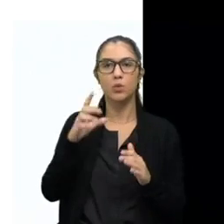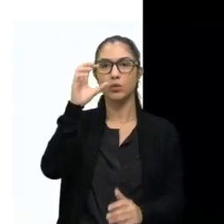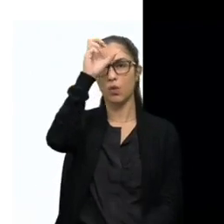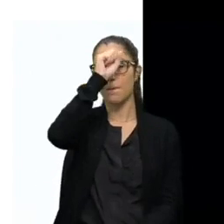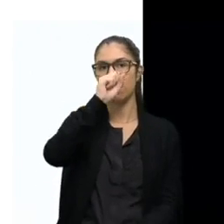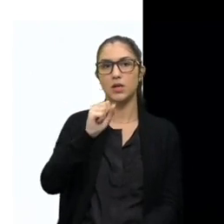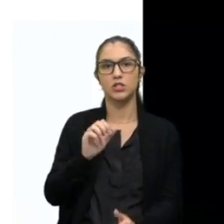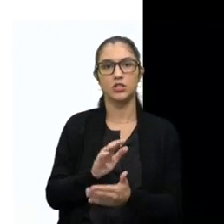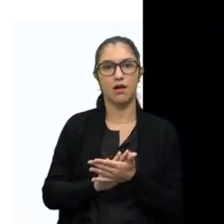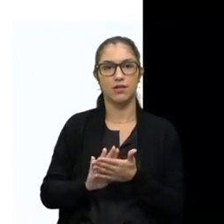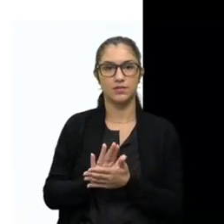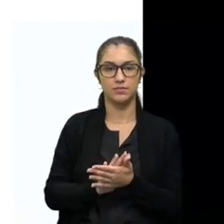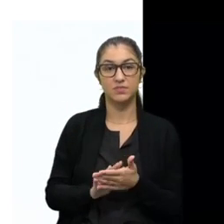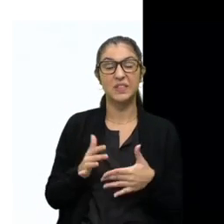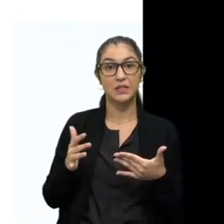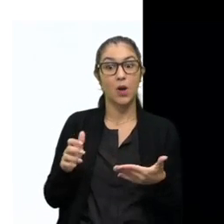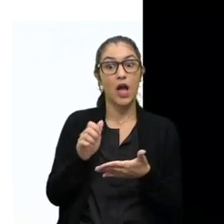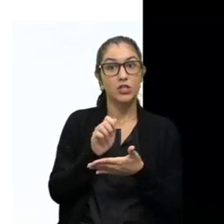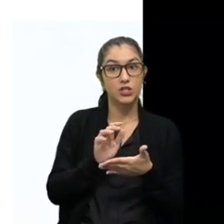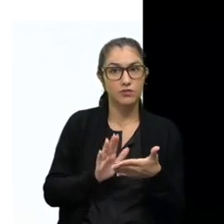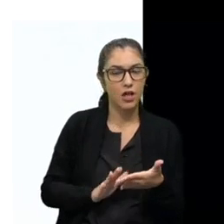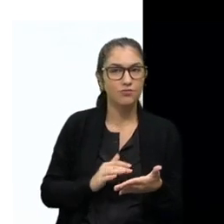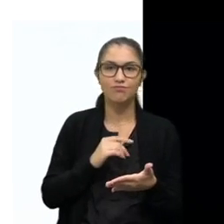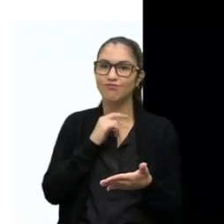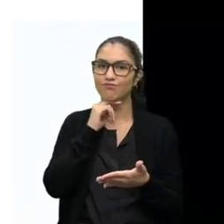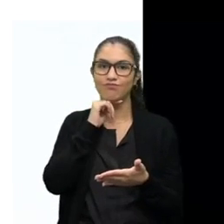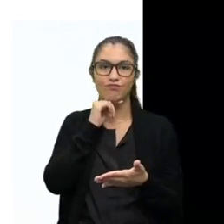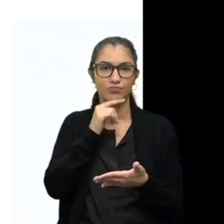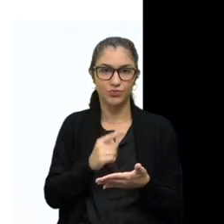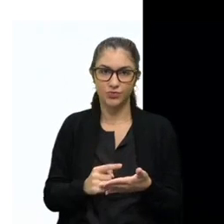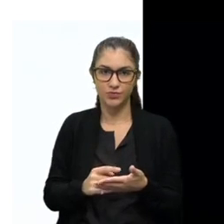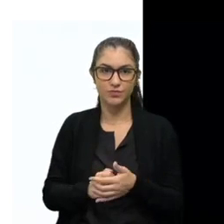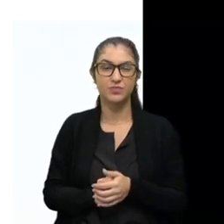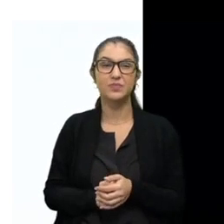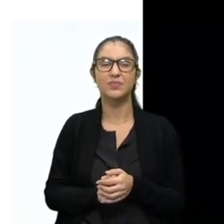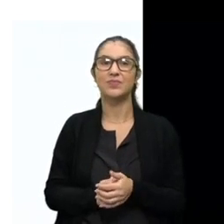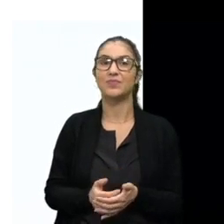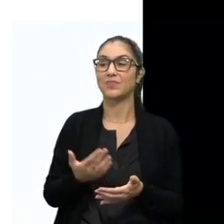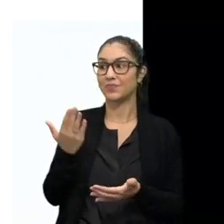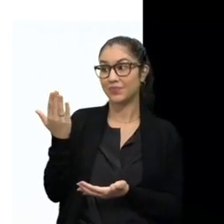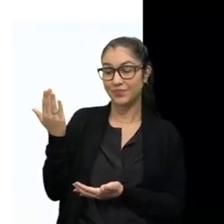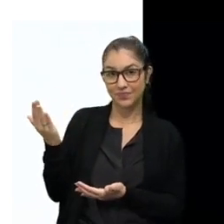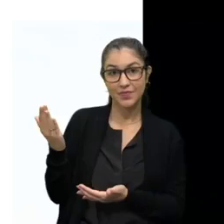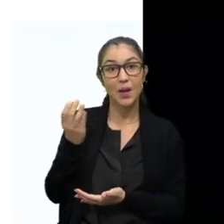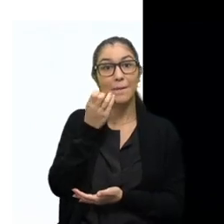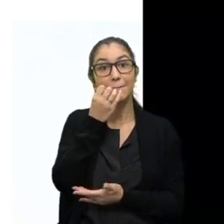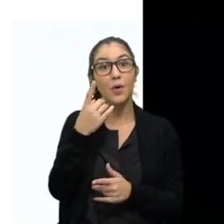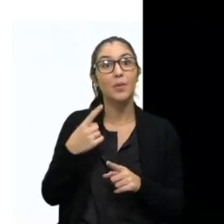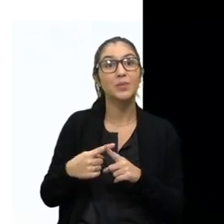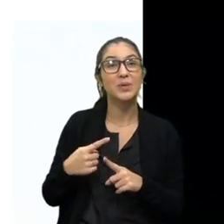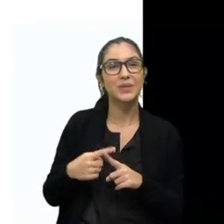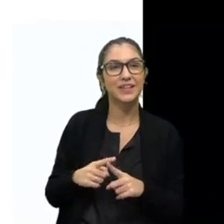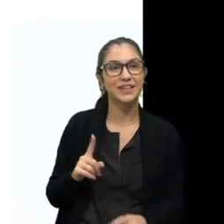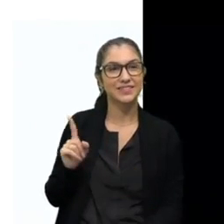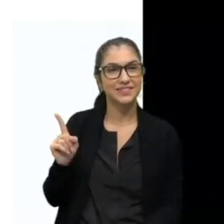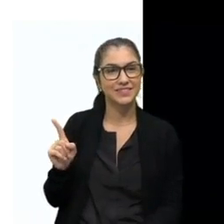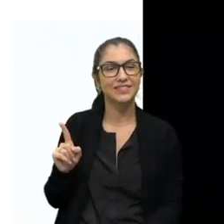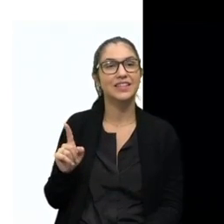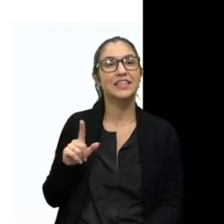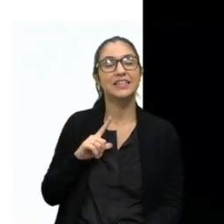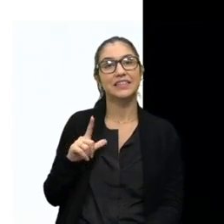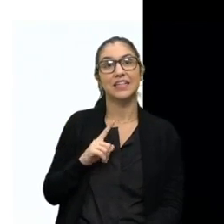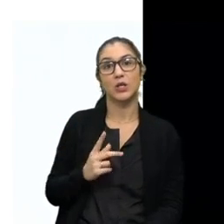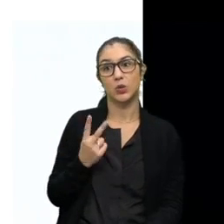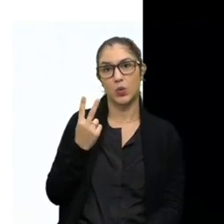aprender nada. Então a atividade não alcançou o objetivo que nós queríamos. Nessa aqui é bom porque ele tem